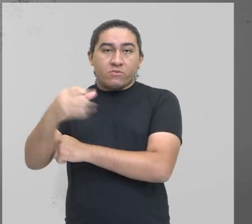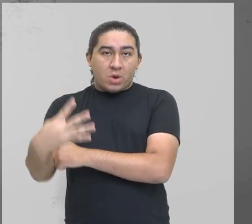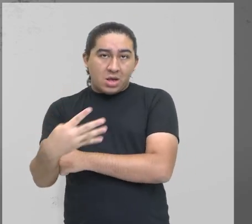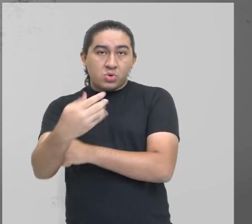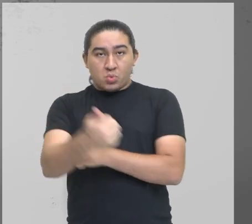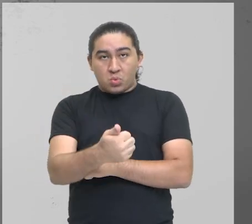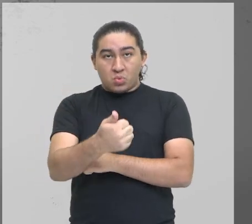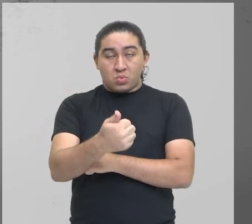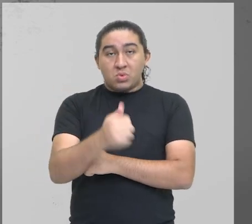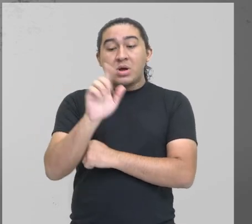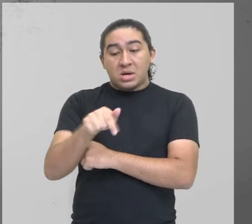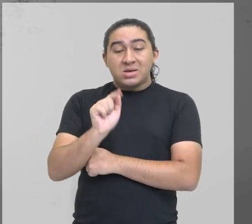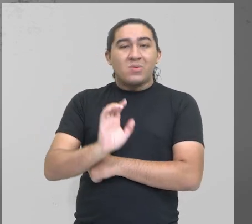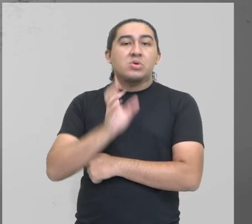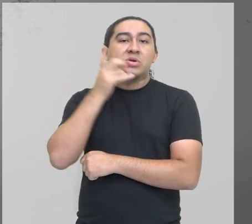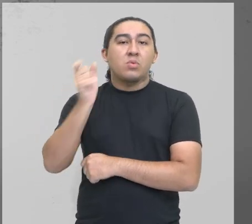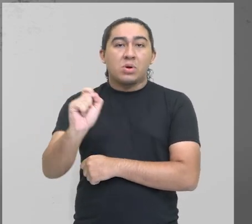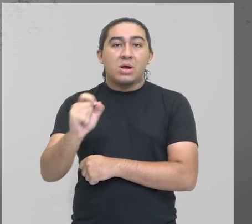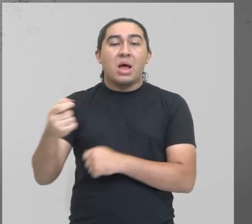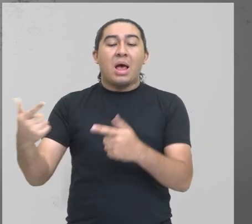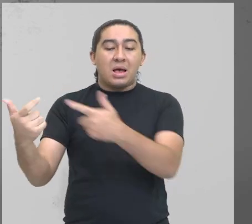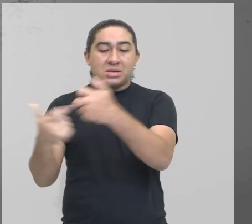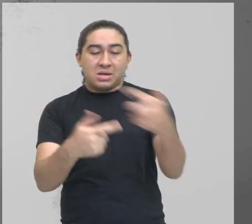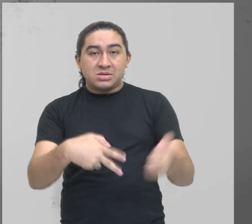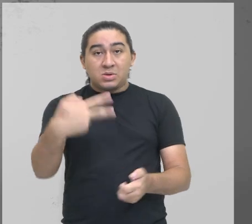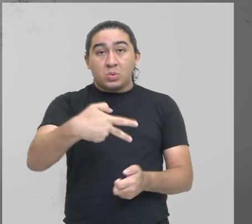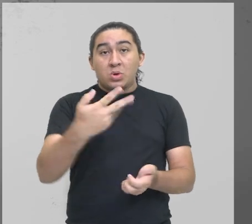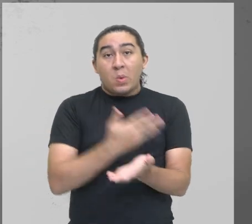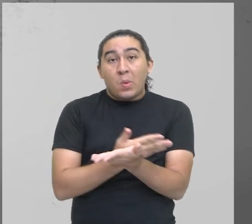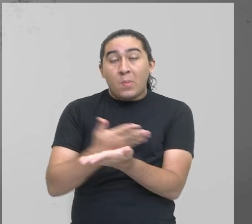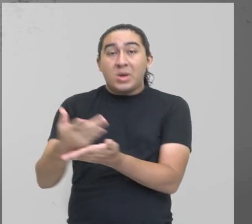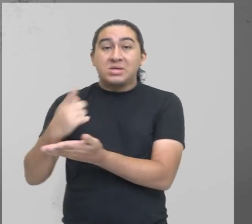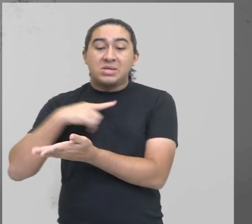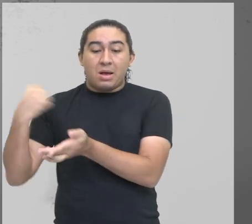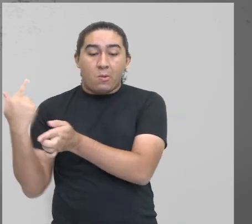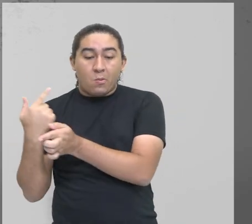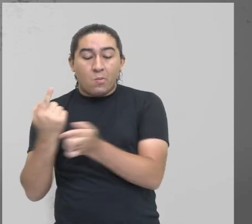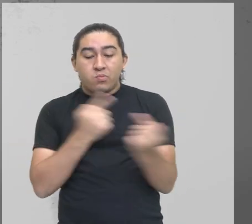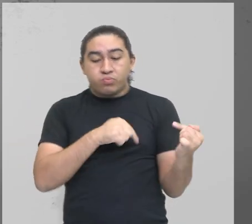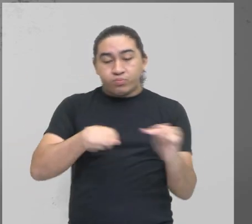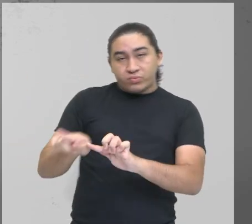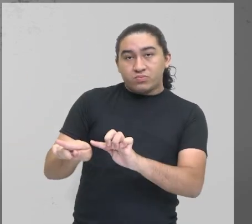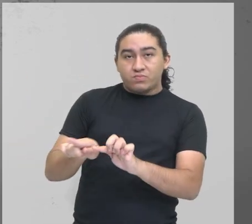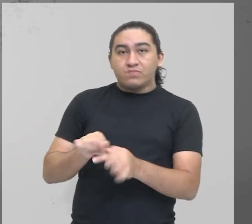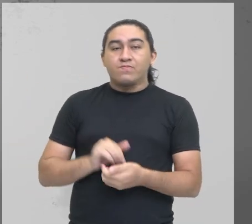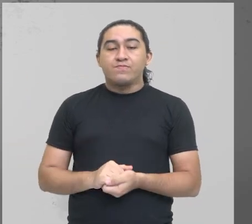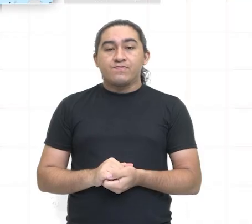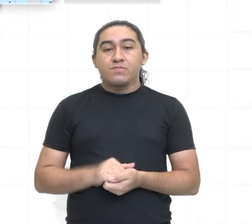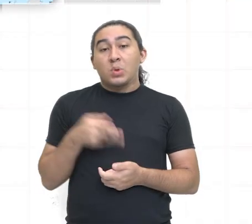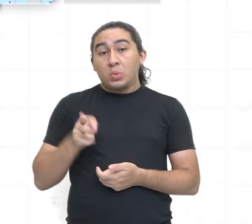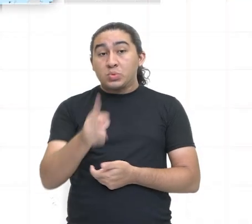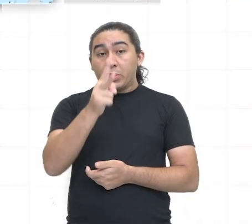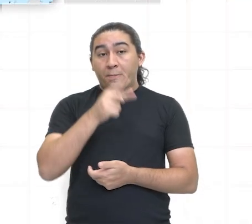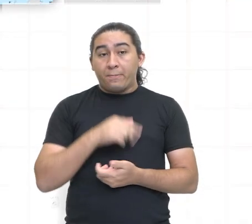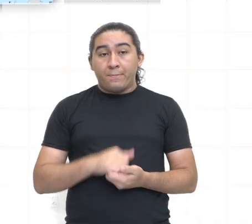1941, quando de fato a Segunda Guerra Mundial começa a virar para o lado dos aliados. Vamos adiante, vamos